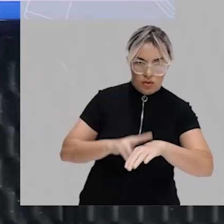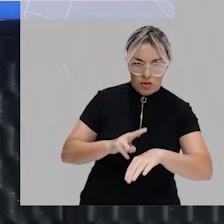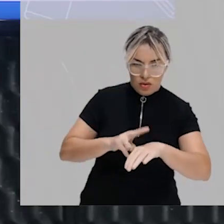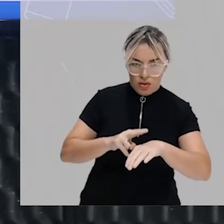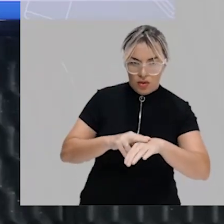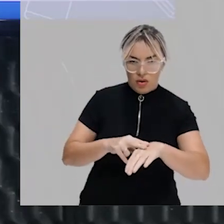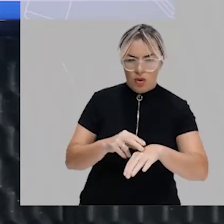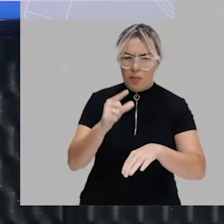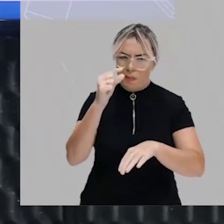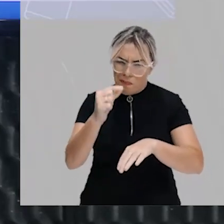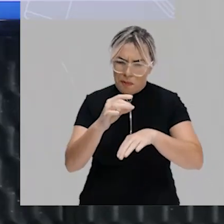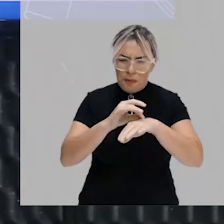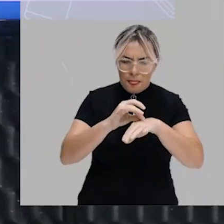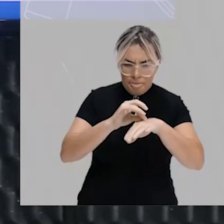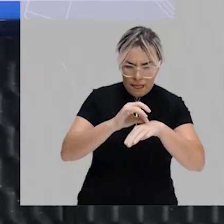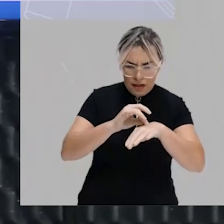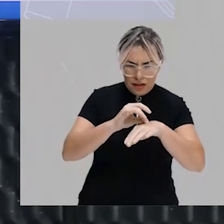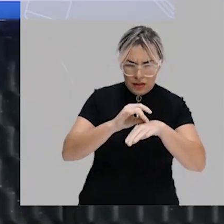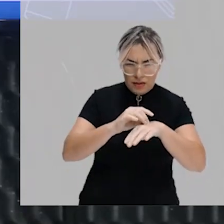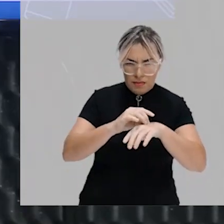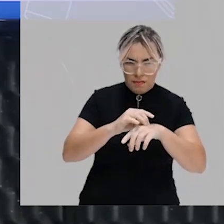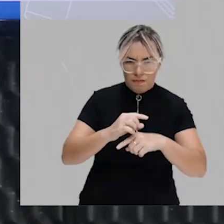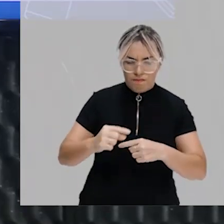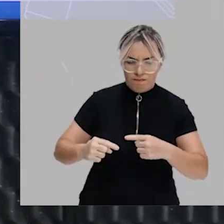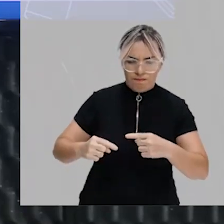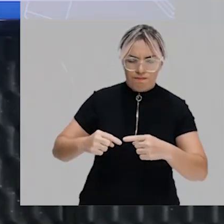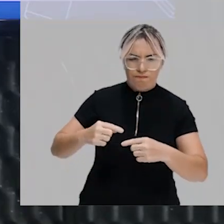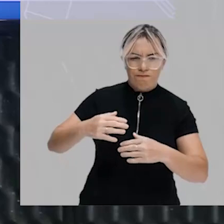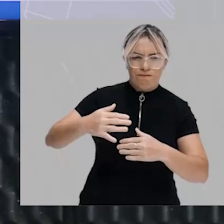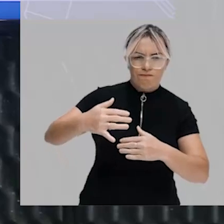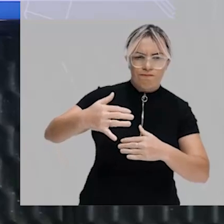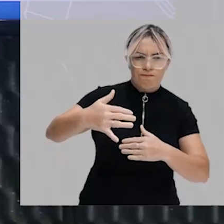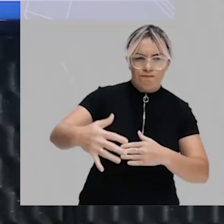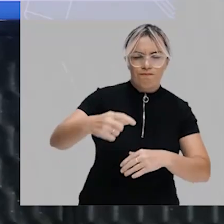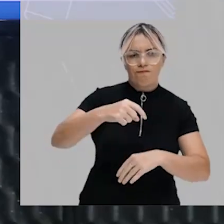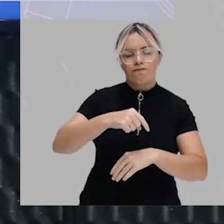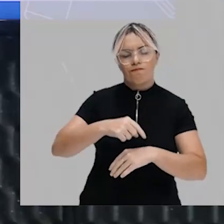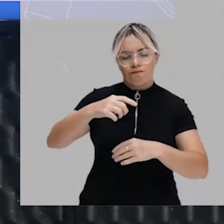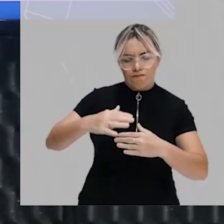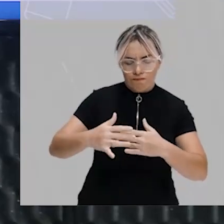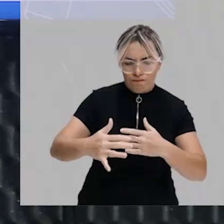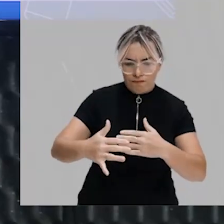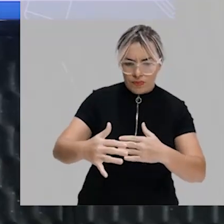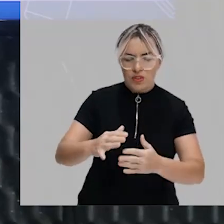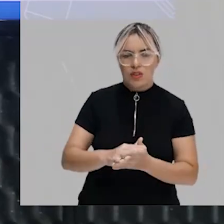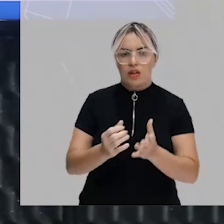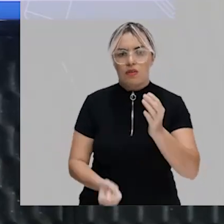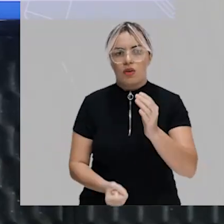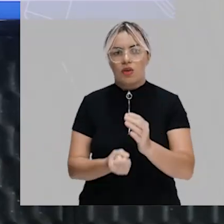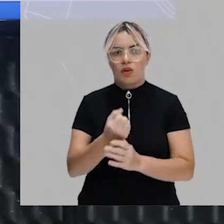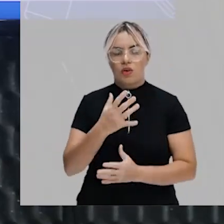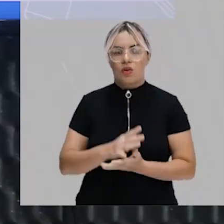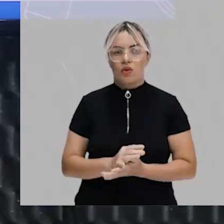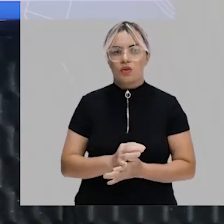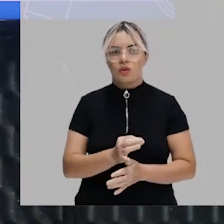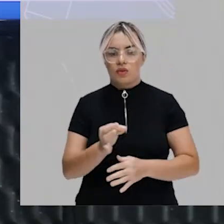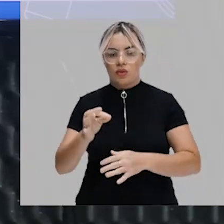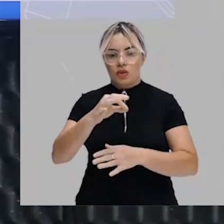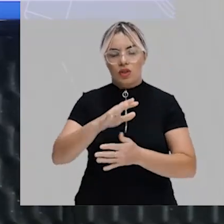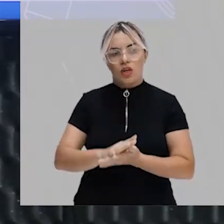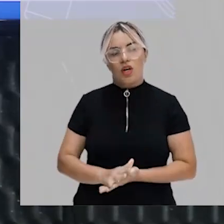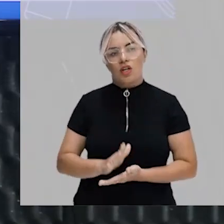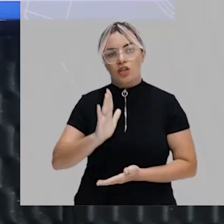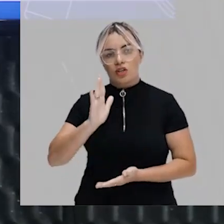tempo, notou que nascia larvas naquele pedaço de carne, e no outro tubo, onde ele colocava o pedaço de carne com o tubo